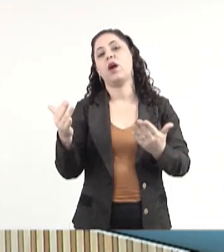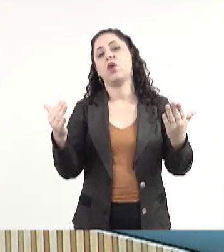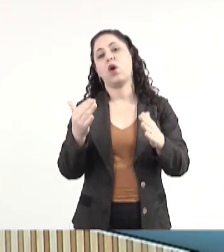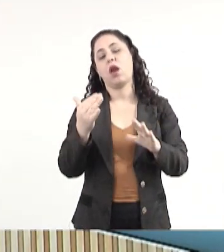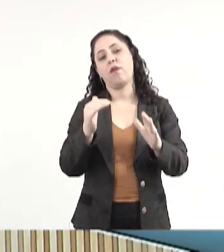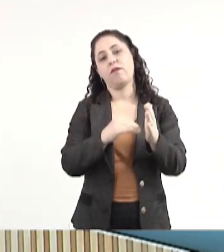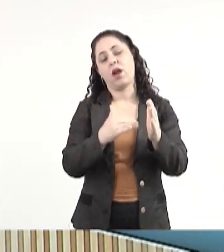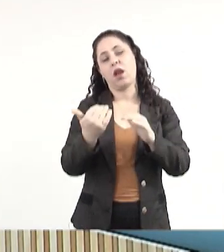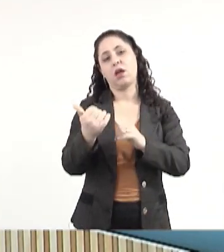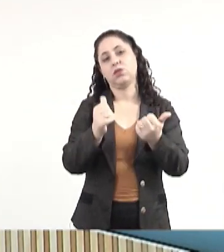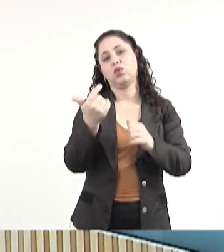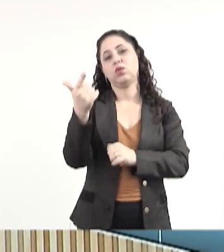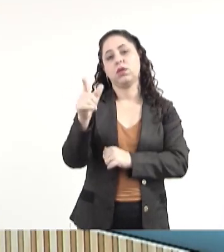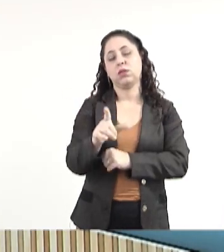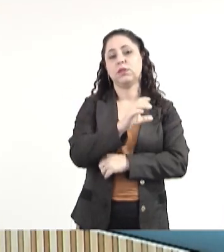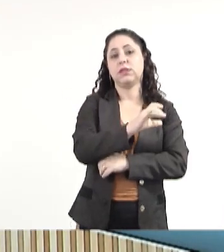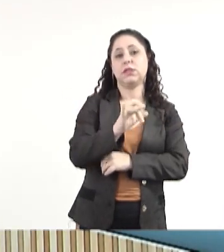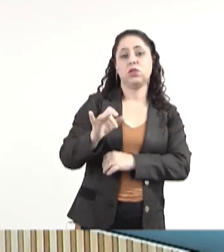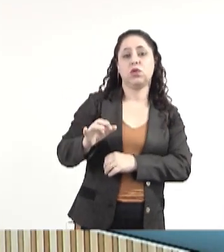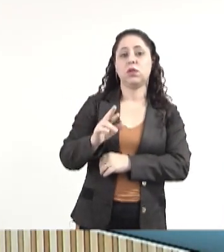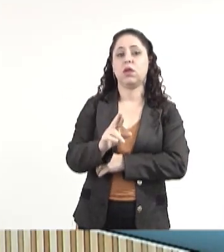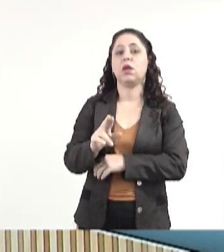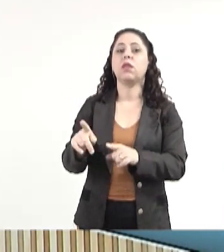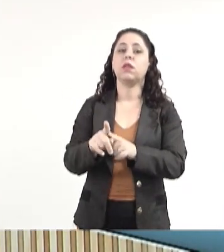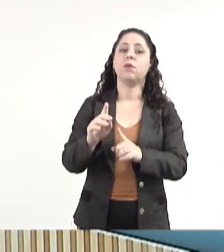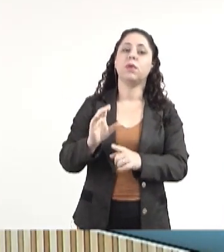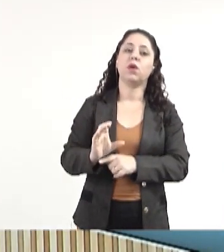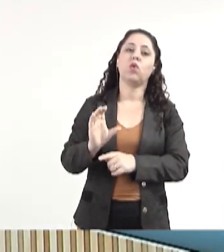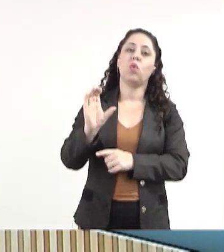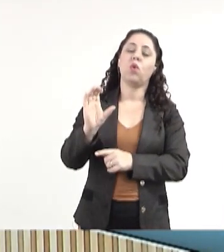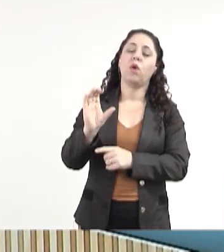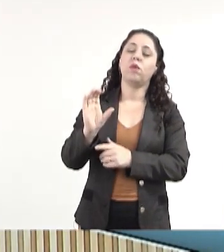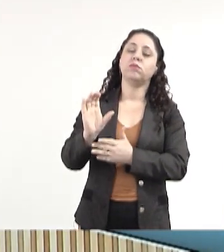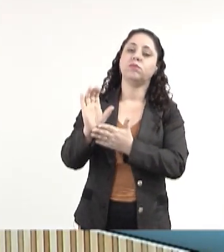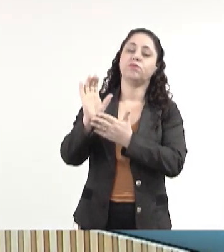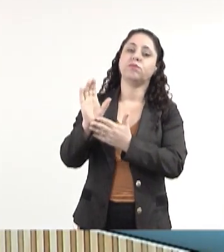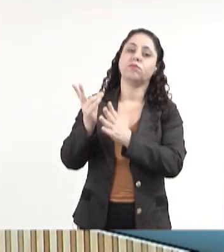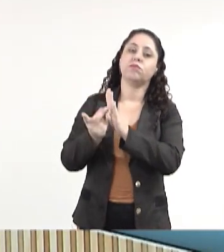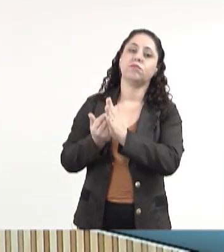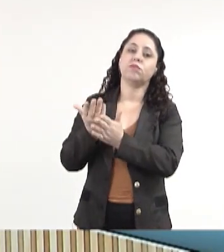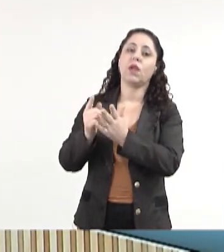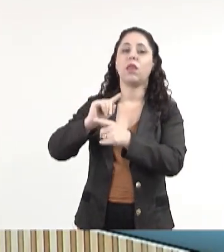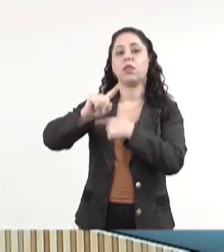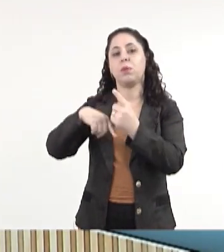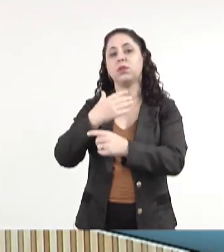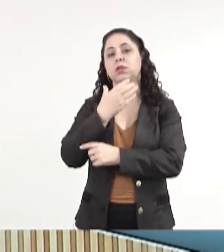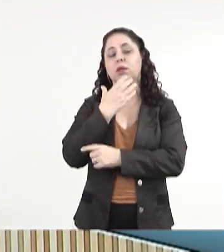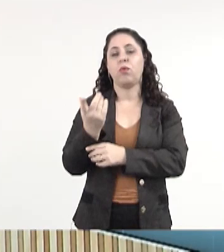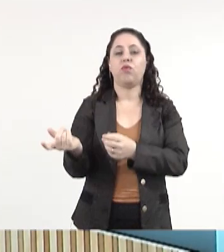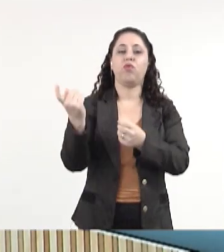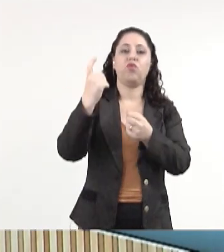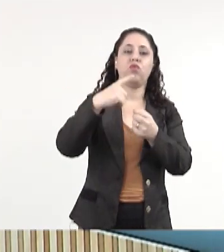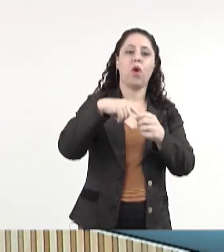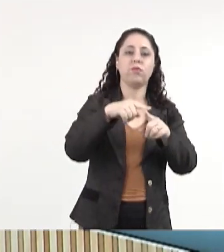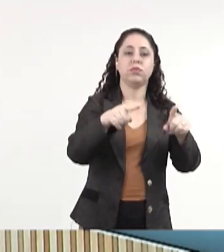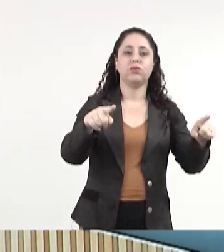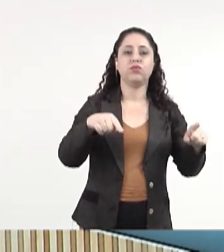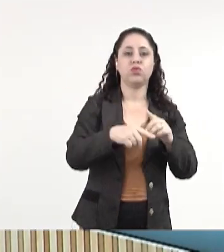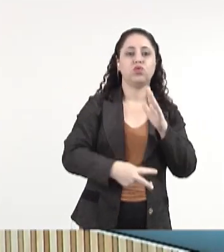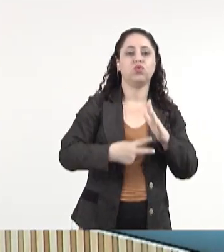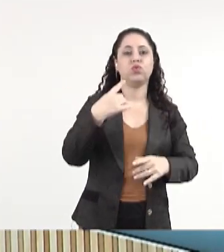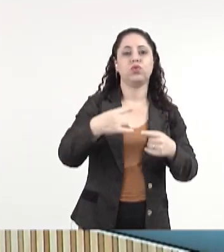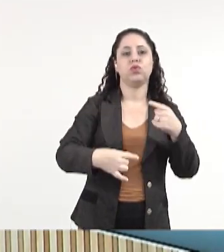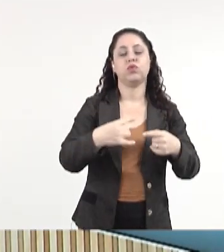para análise, mais uma vez, da CCJR e da Comissão de Finanças e Orçamento, para daí sim, lá em dezembro, voltar para a